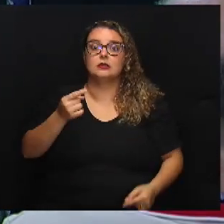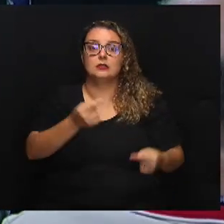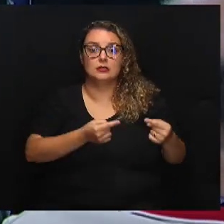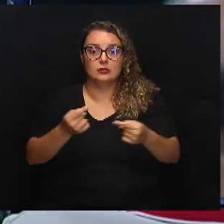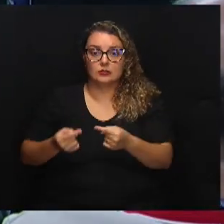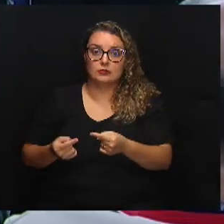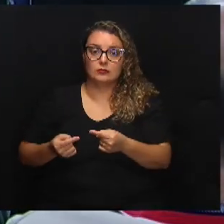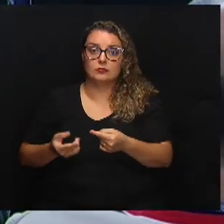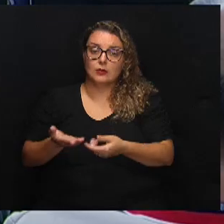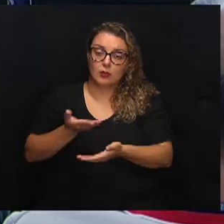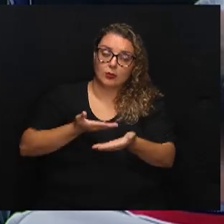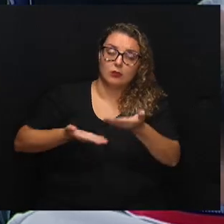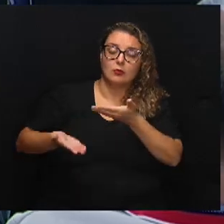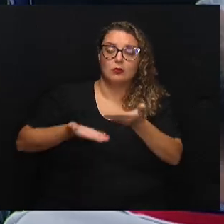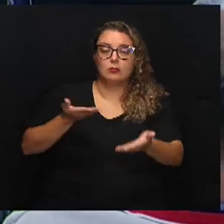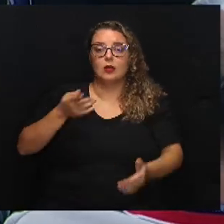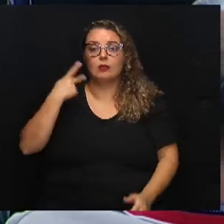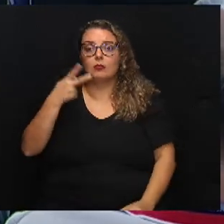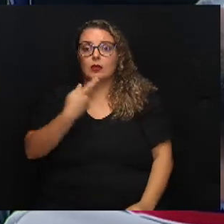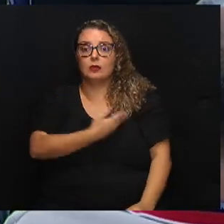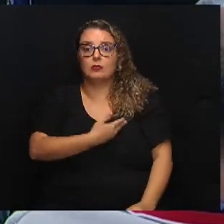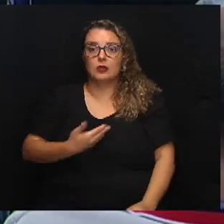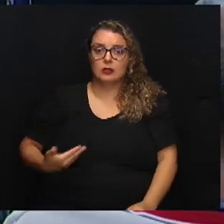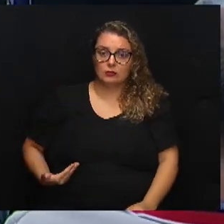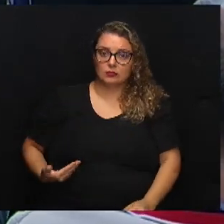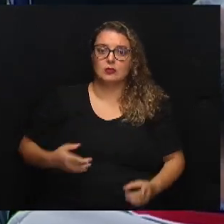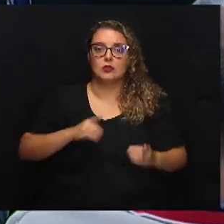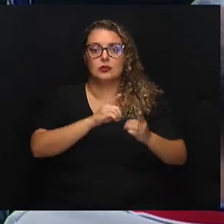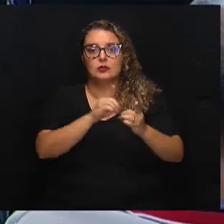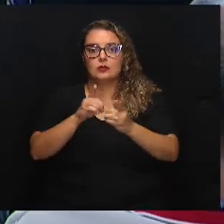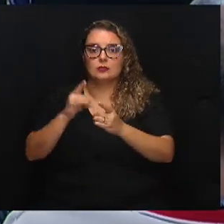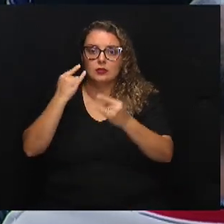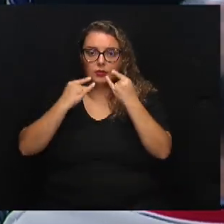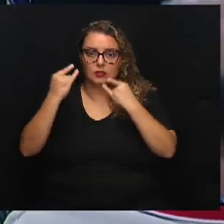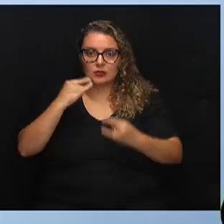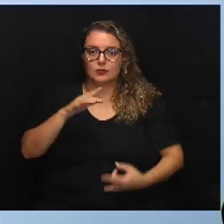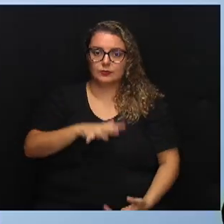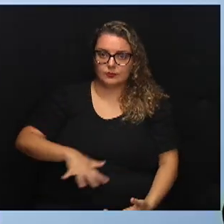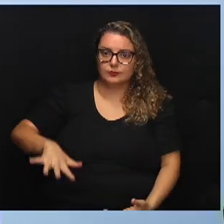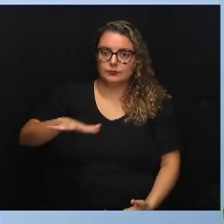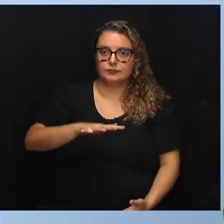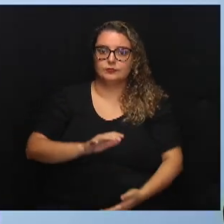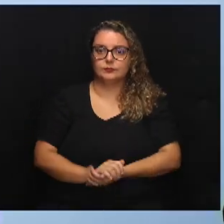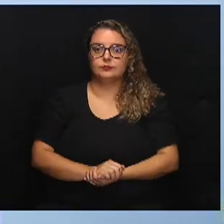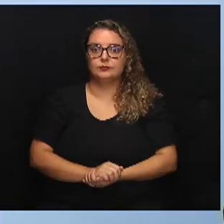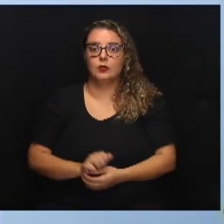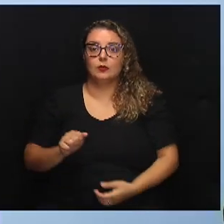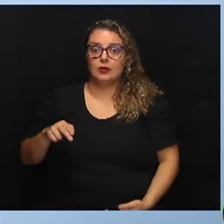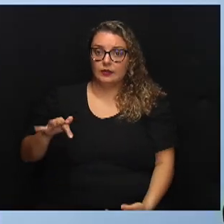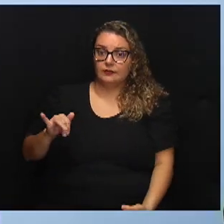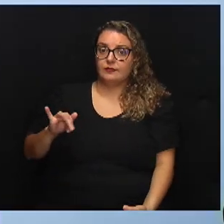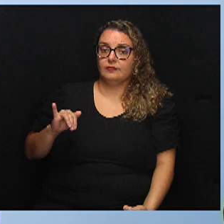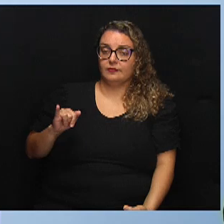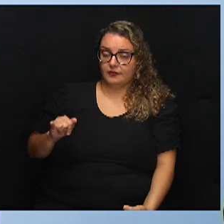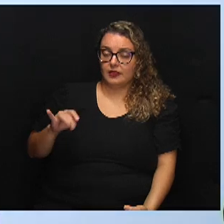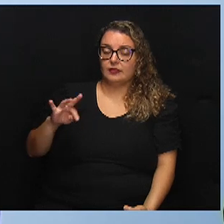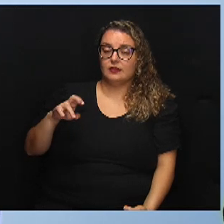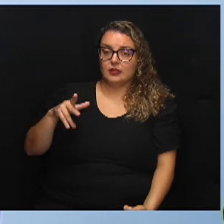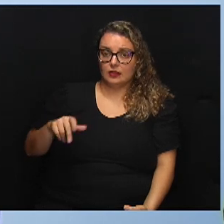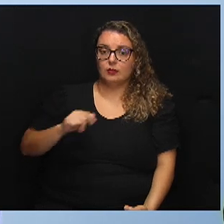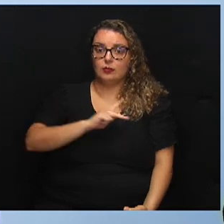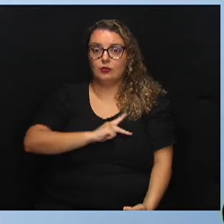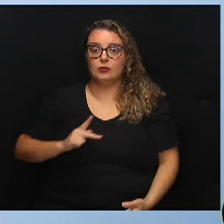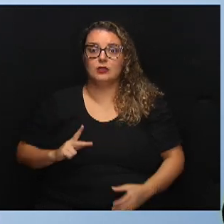e articulam políticas públicas para atender os interesses da região. Anfitrião do encontro, o presidente